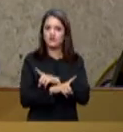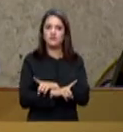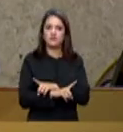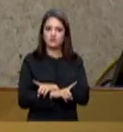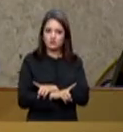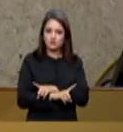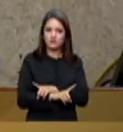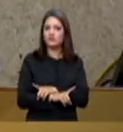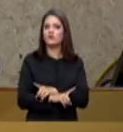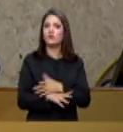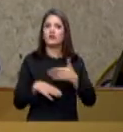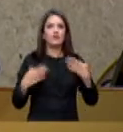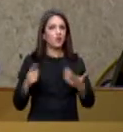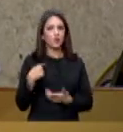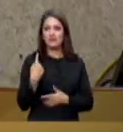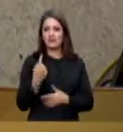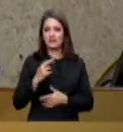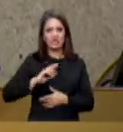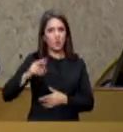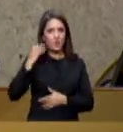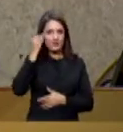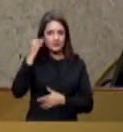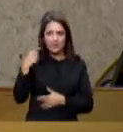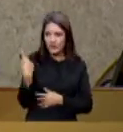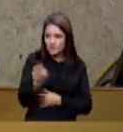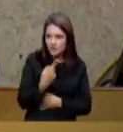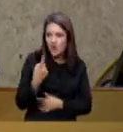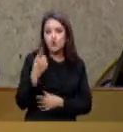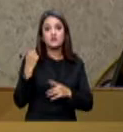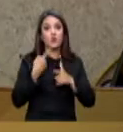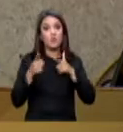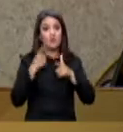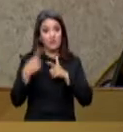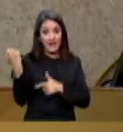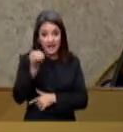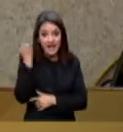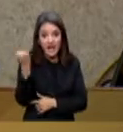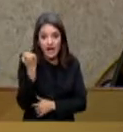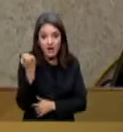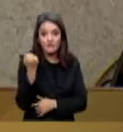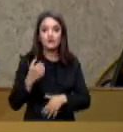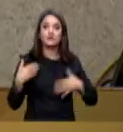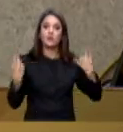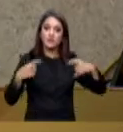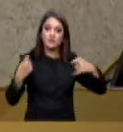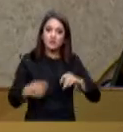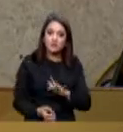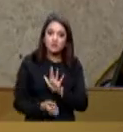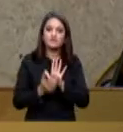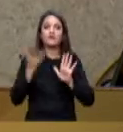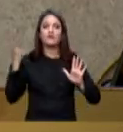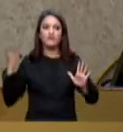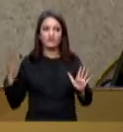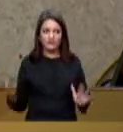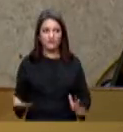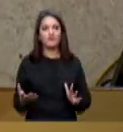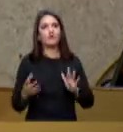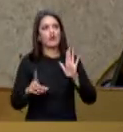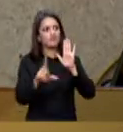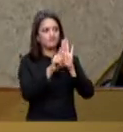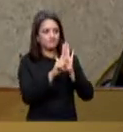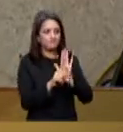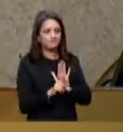nossa expertise, é um problema nacional gravíssimo e nós tivemos que cotejar vários diplomas legislativos e